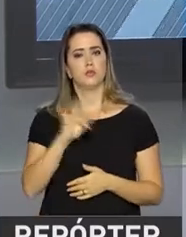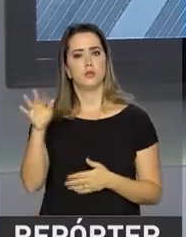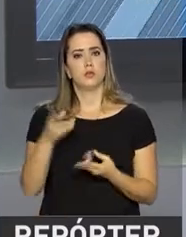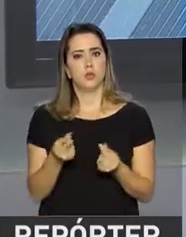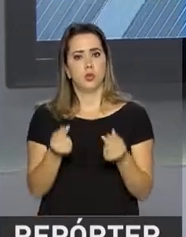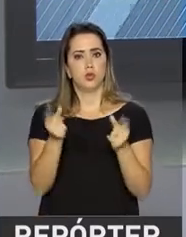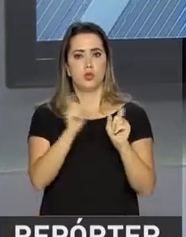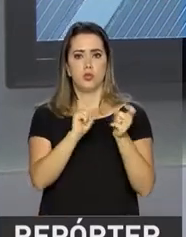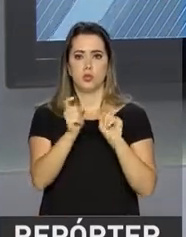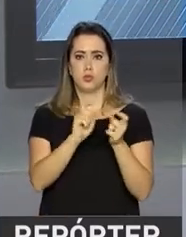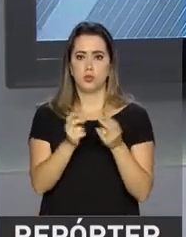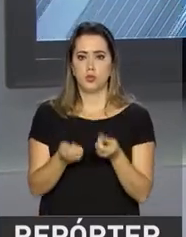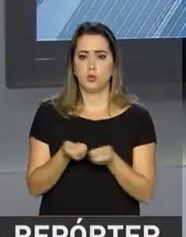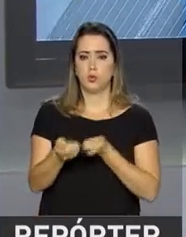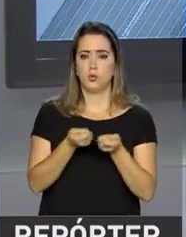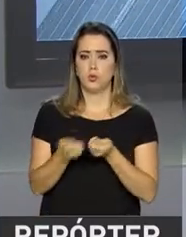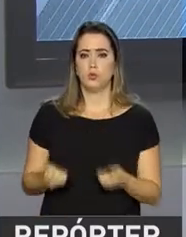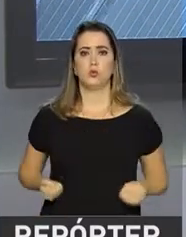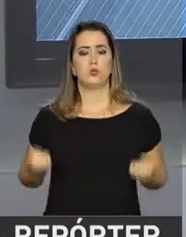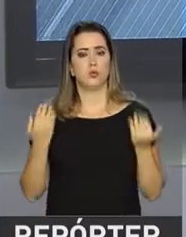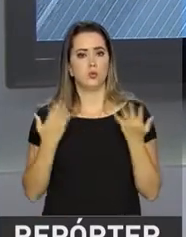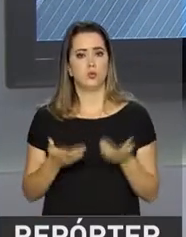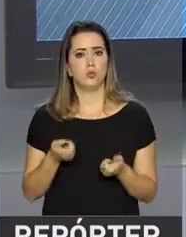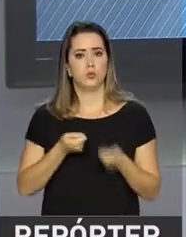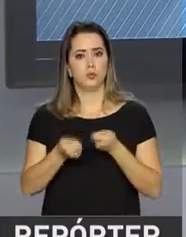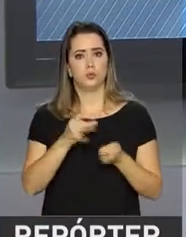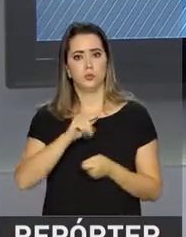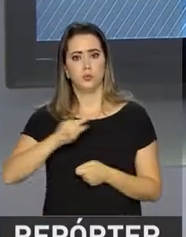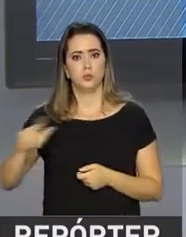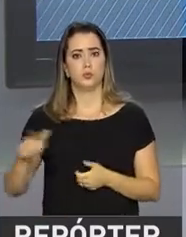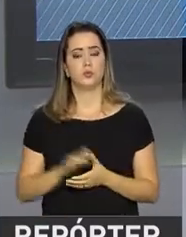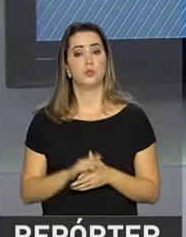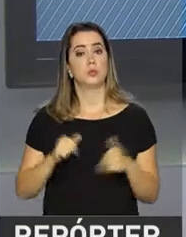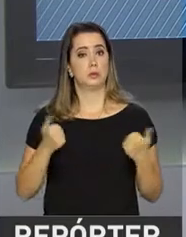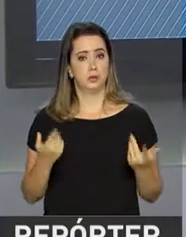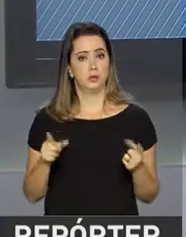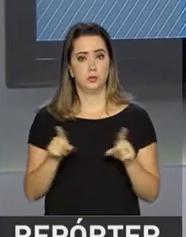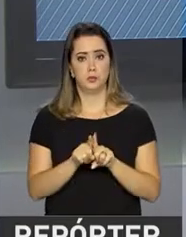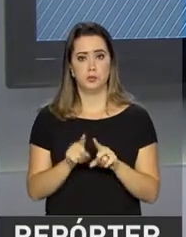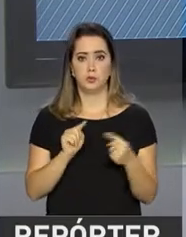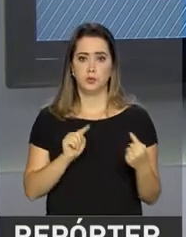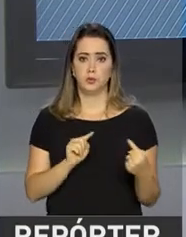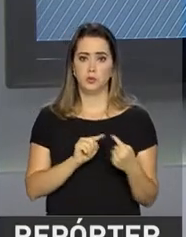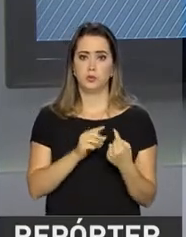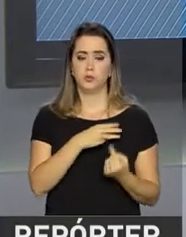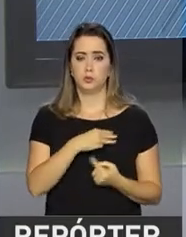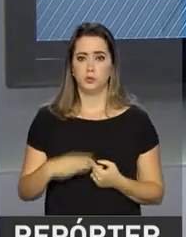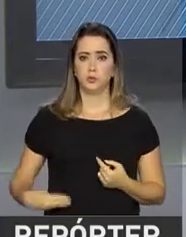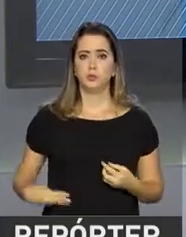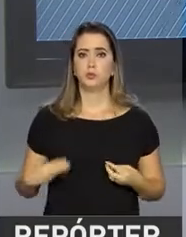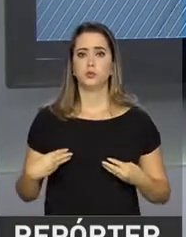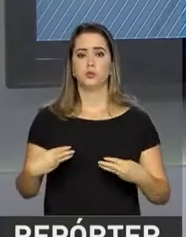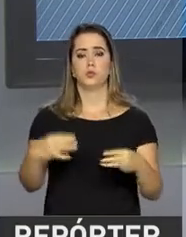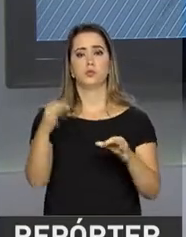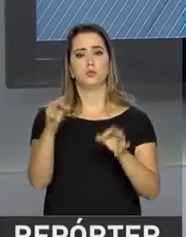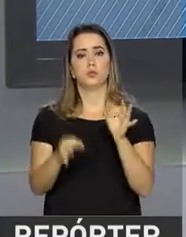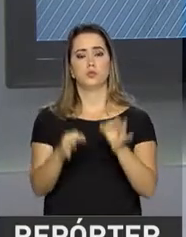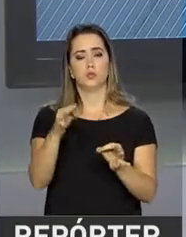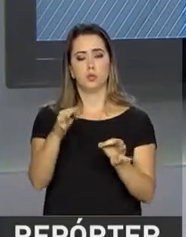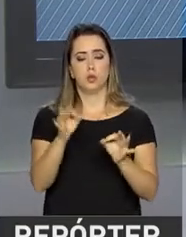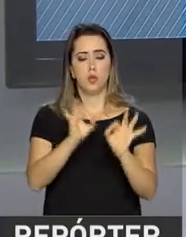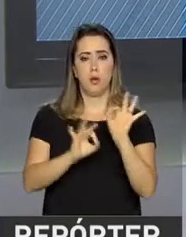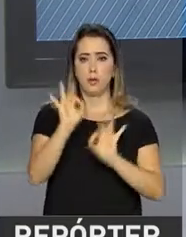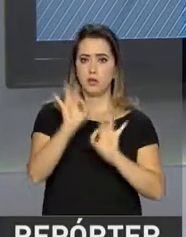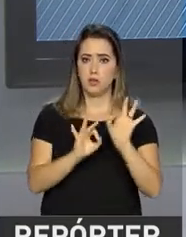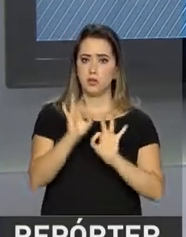e o controle das contas públicas para o ajuste fiscal além disso de acordo com o ministério do planejamento a medida sinaliza